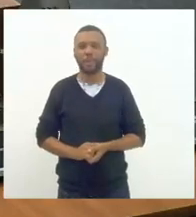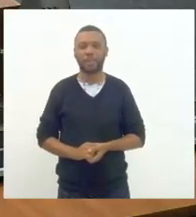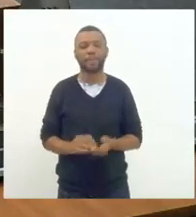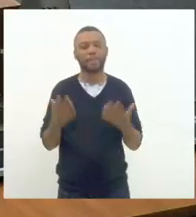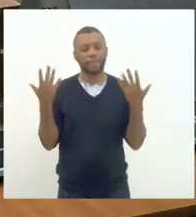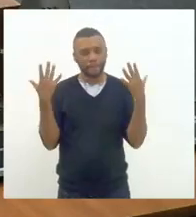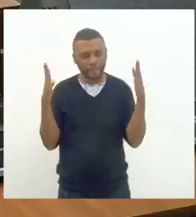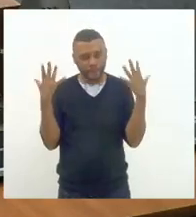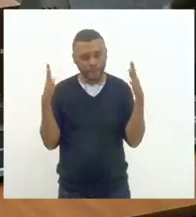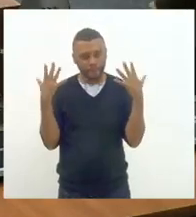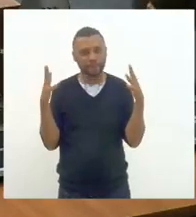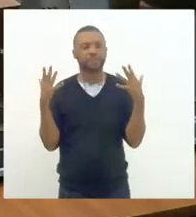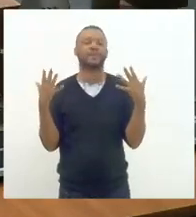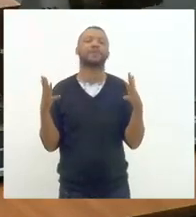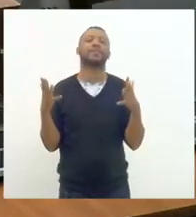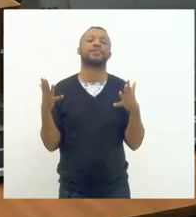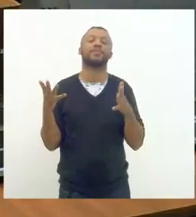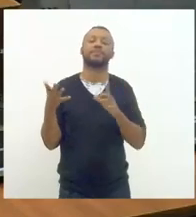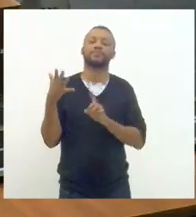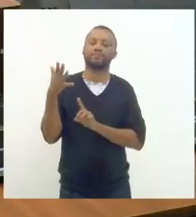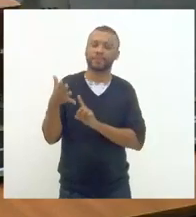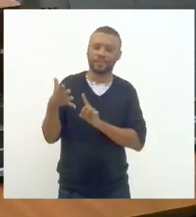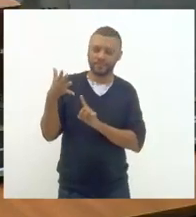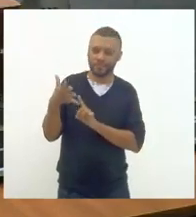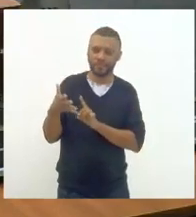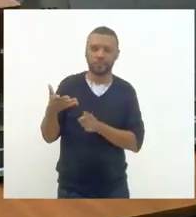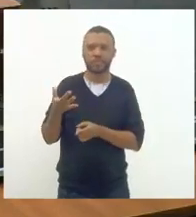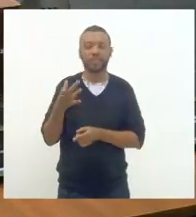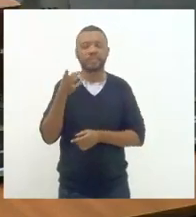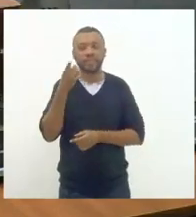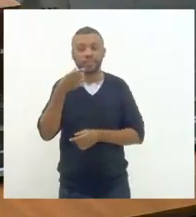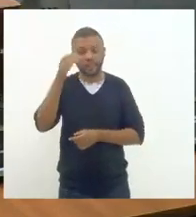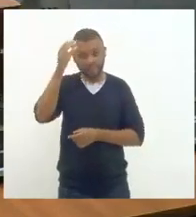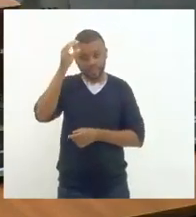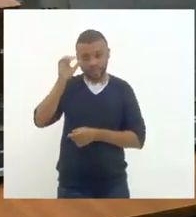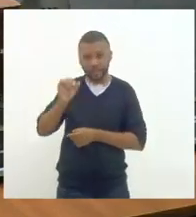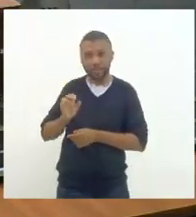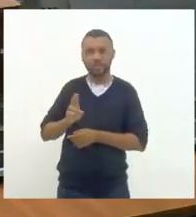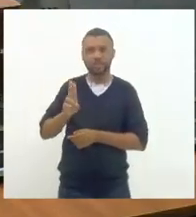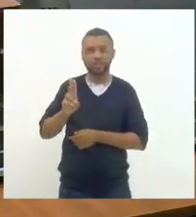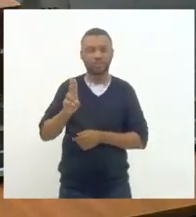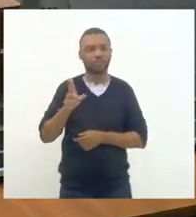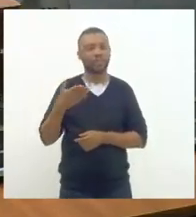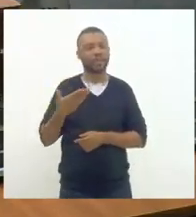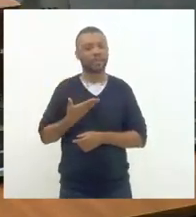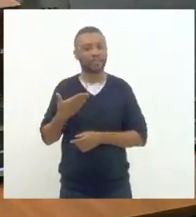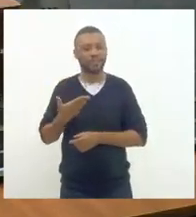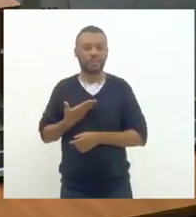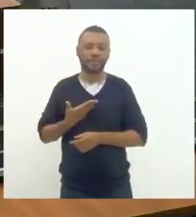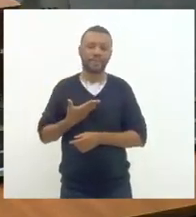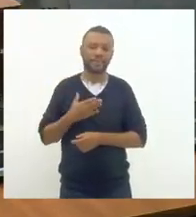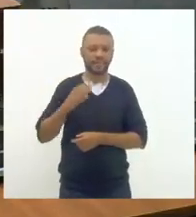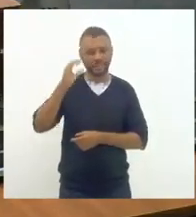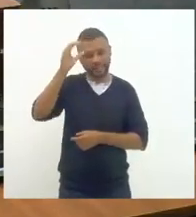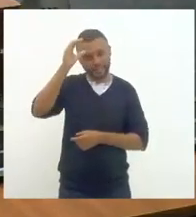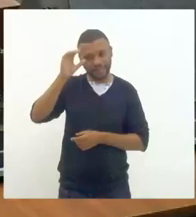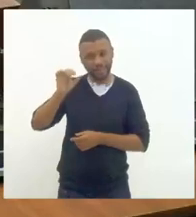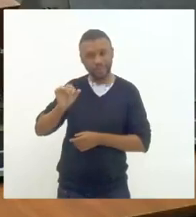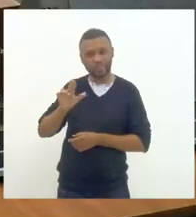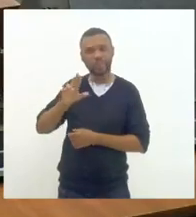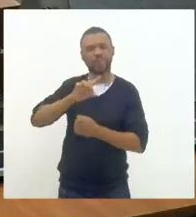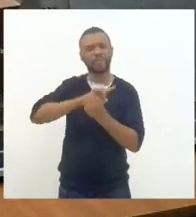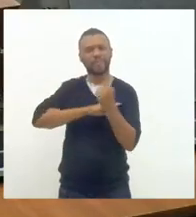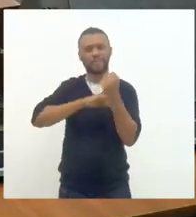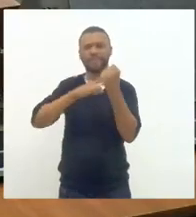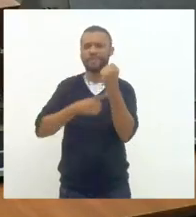Parabéns pela fala. Deputada Tia Ju, nossa querida Tia Ju, mulher de fibra